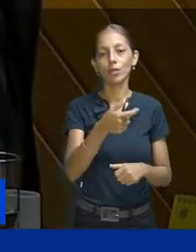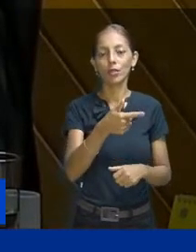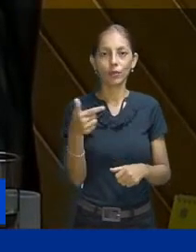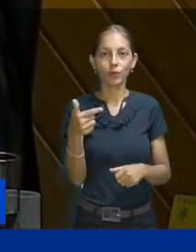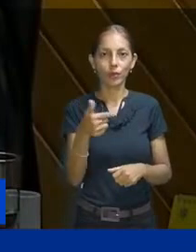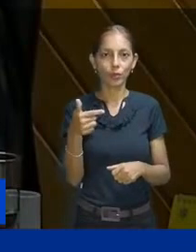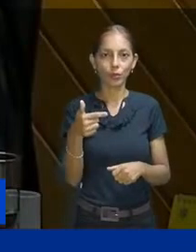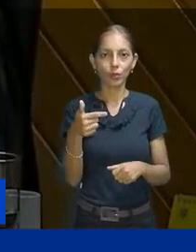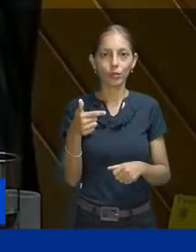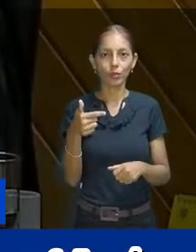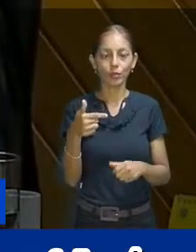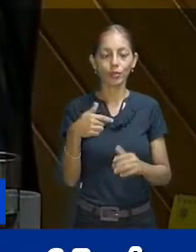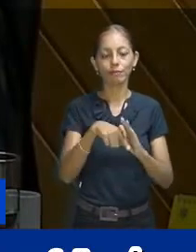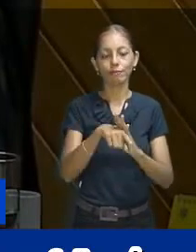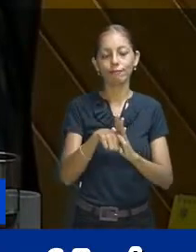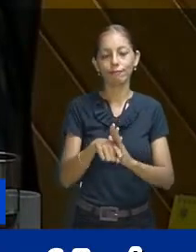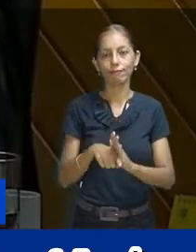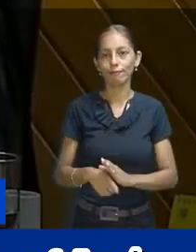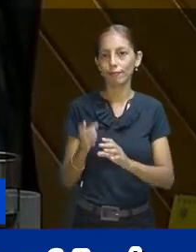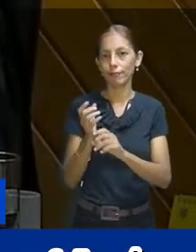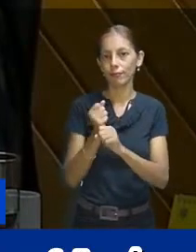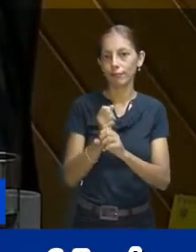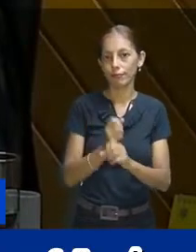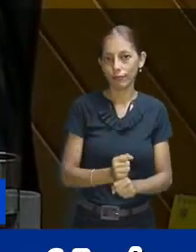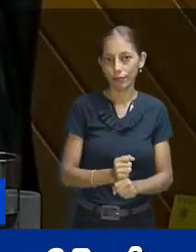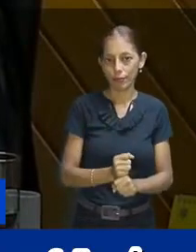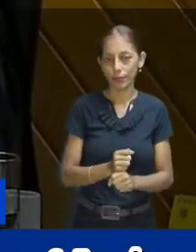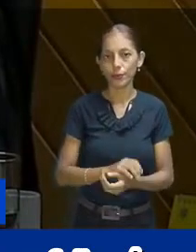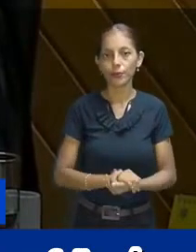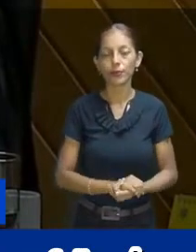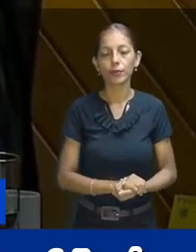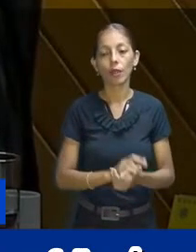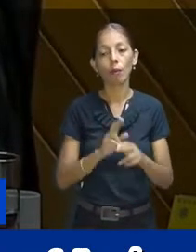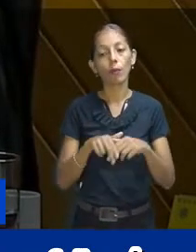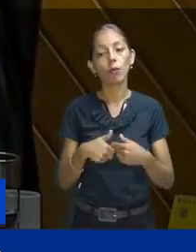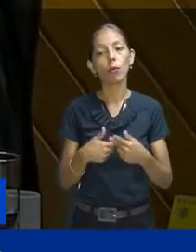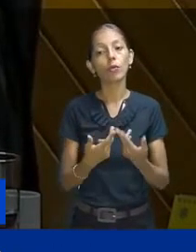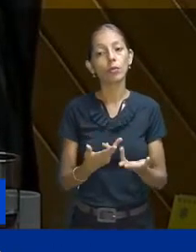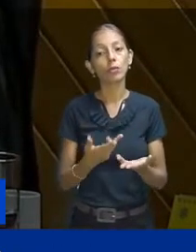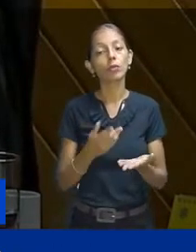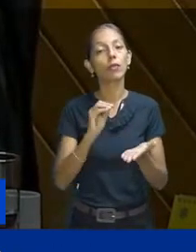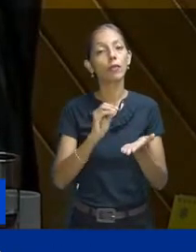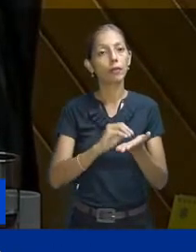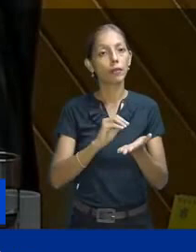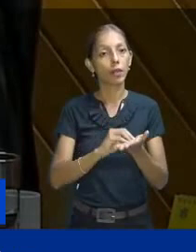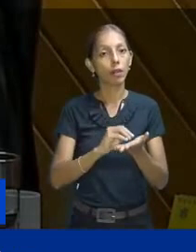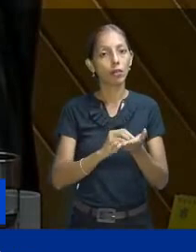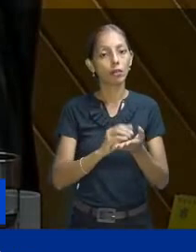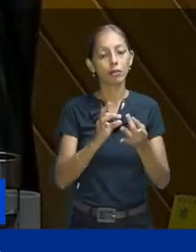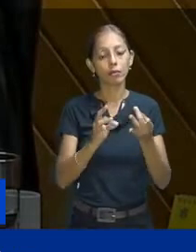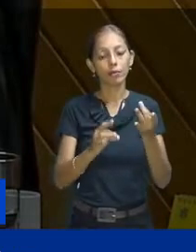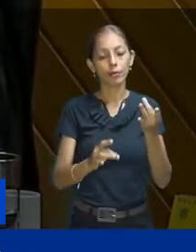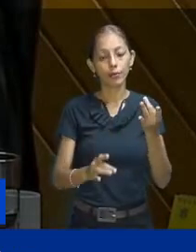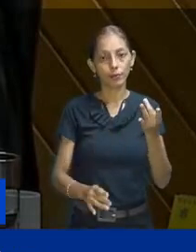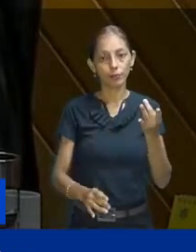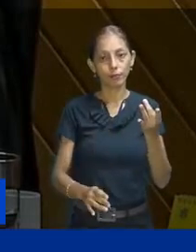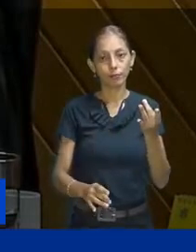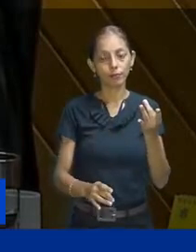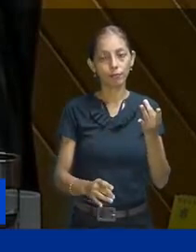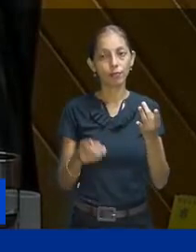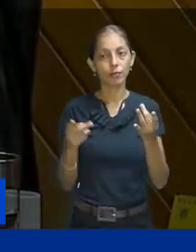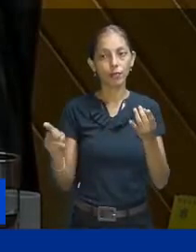de análise. Dessa forma, diante da ausência de qualquer justificativa, a falha é grave e suficiente para a desaprovação das